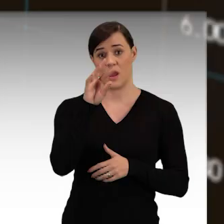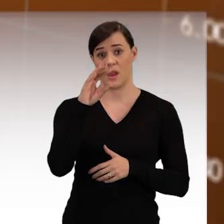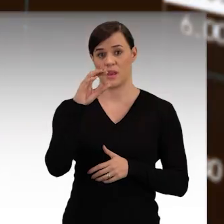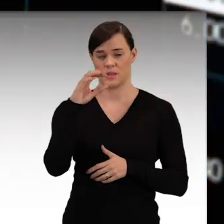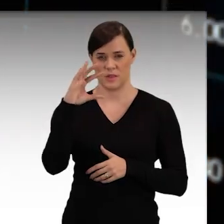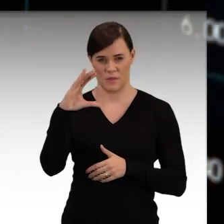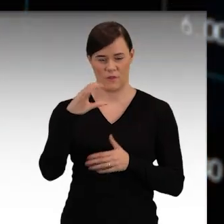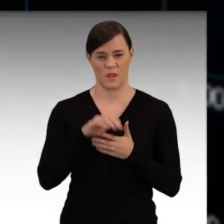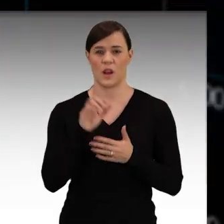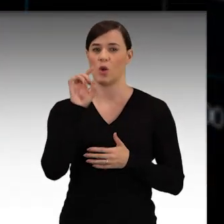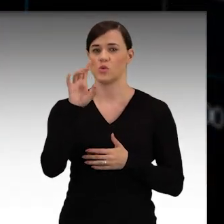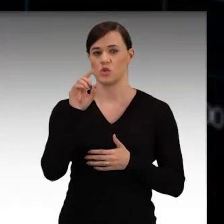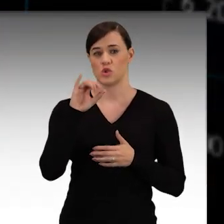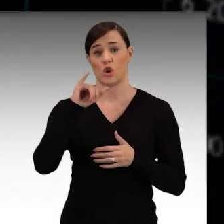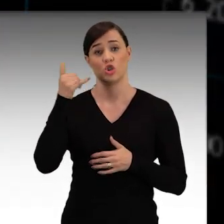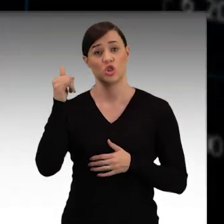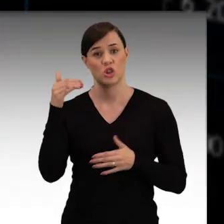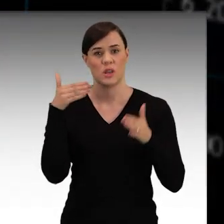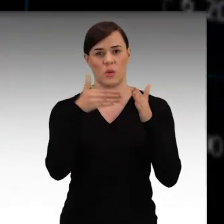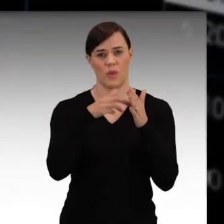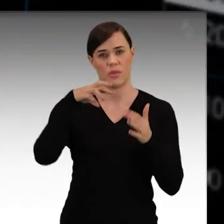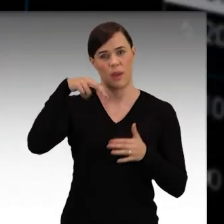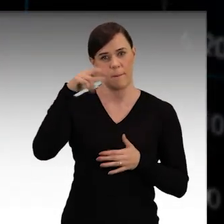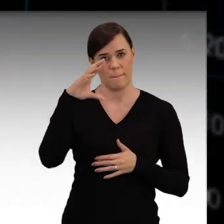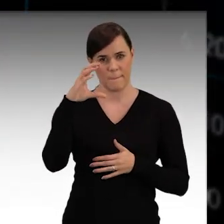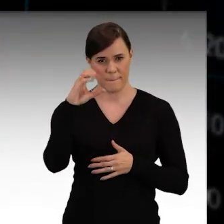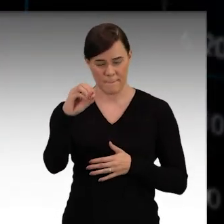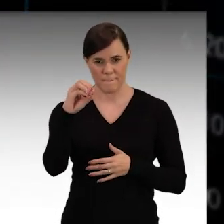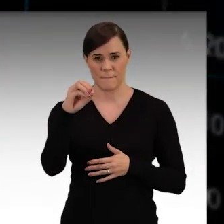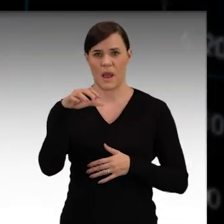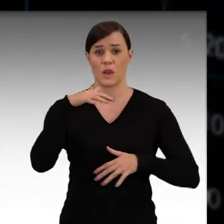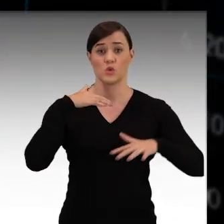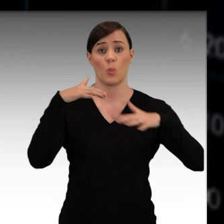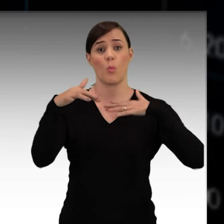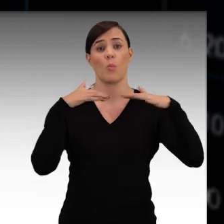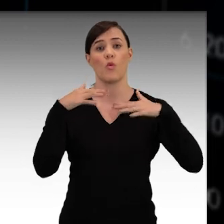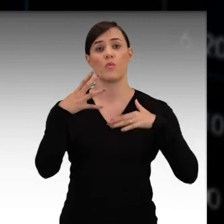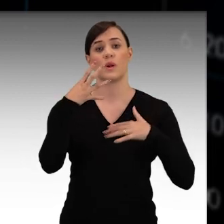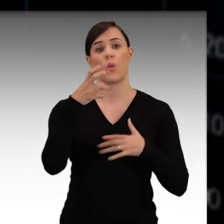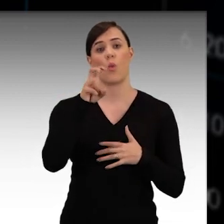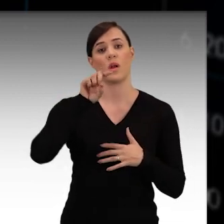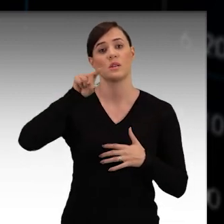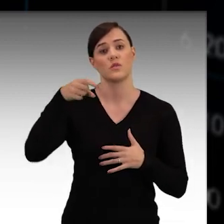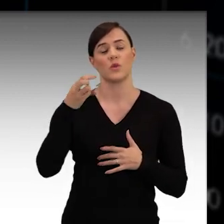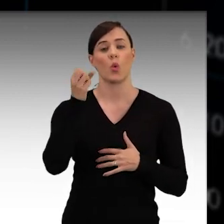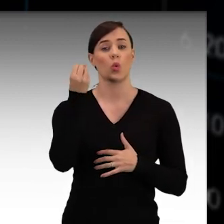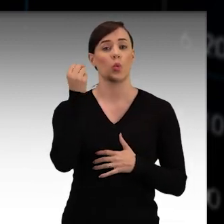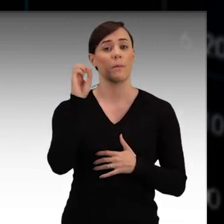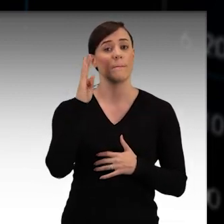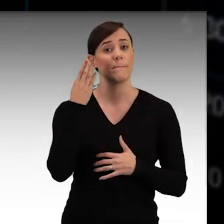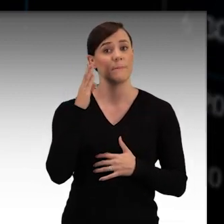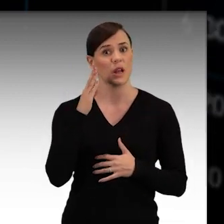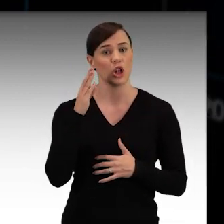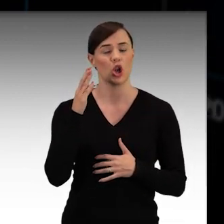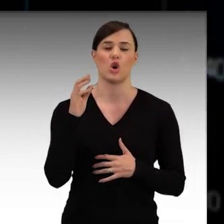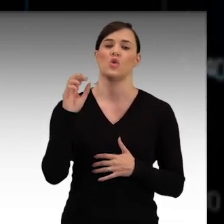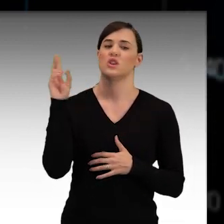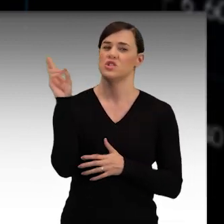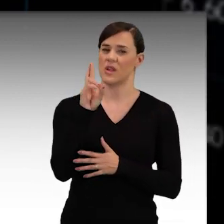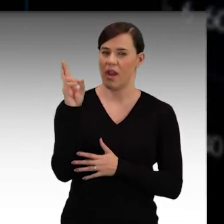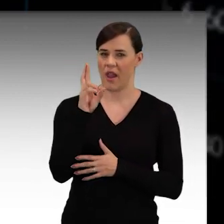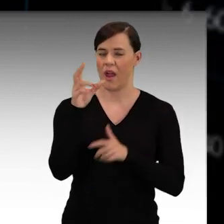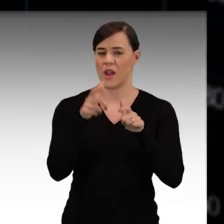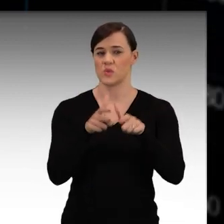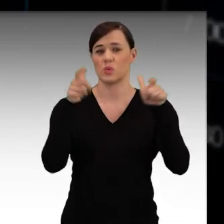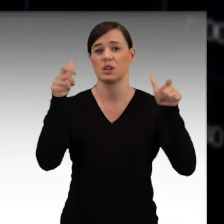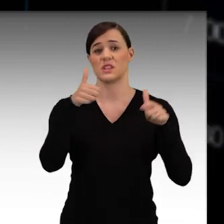Federal, somente de janeiro a março, movimentou mais de 45,8 bilhões de reais, um